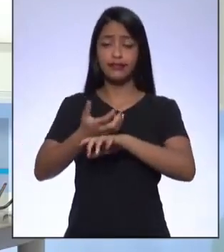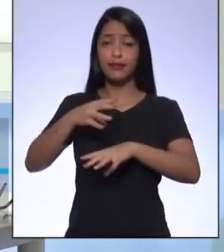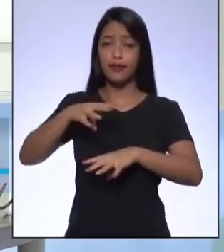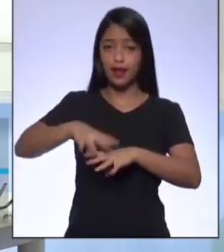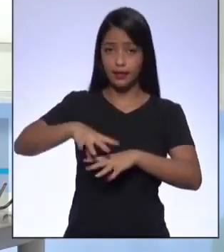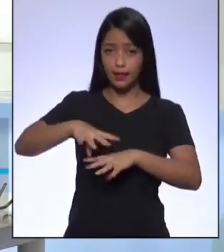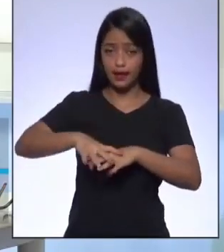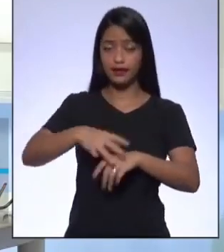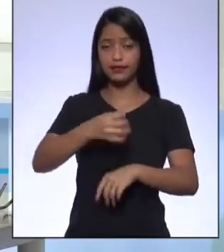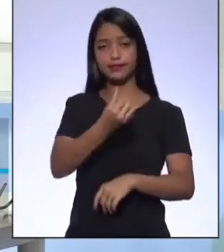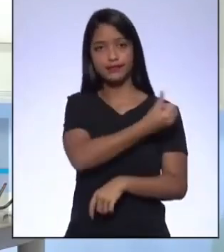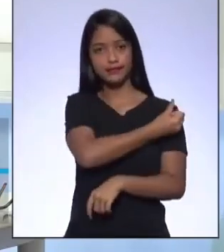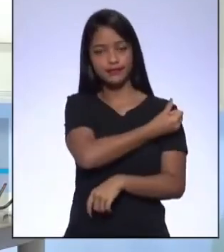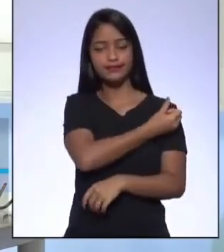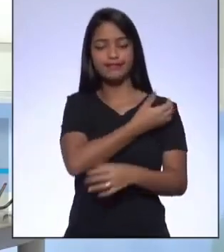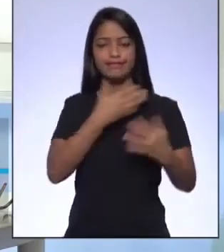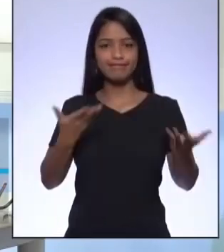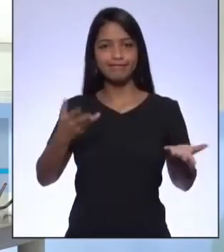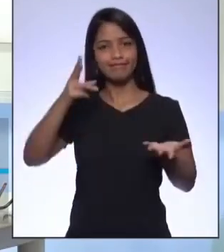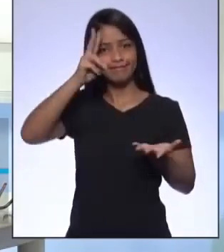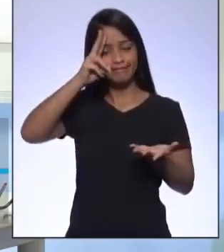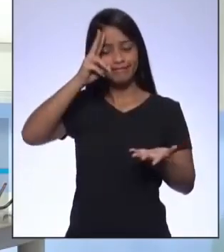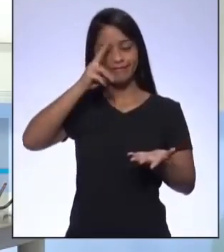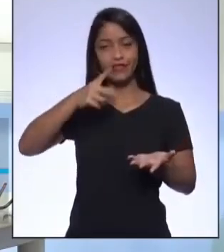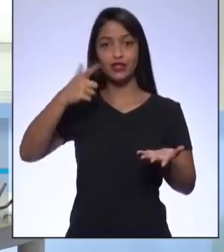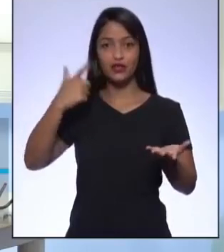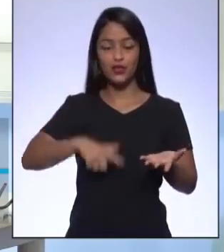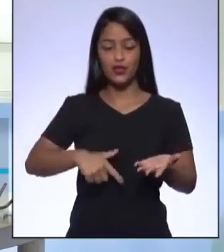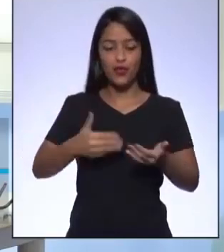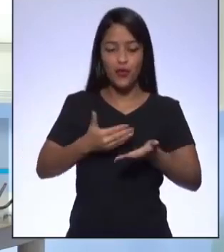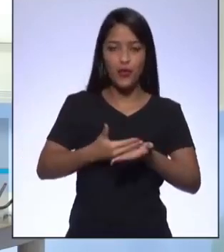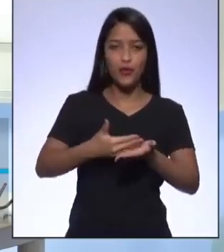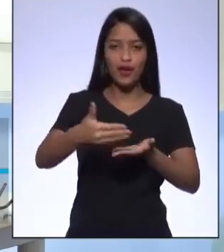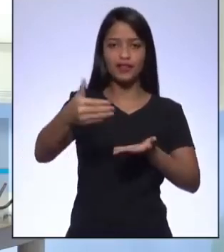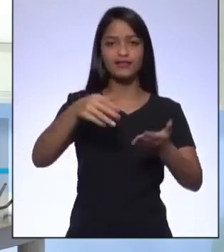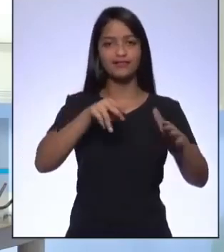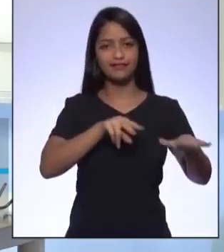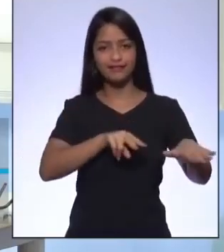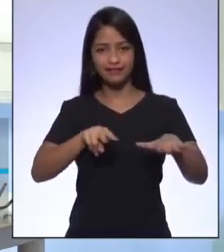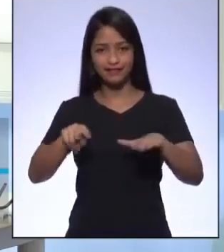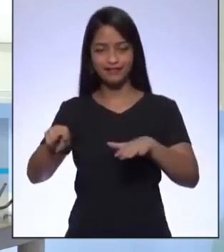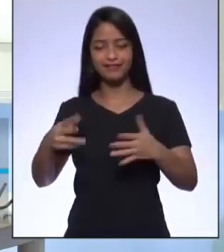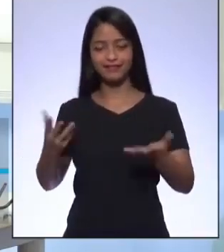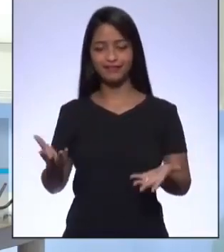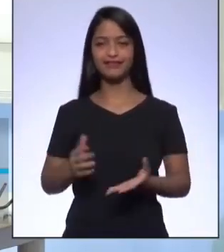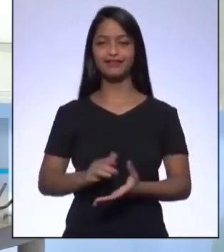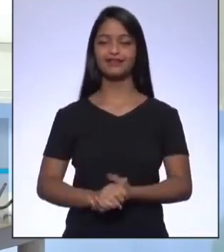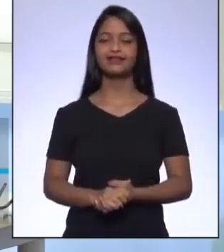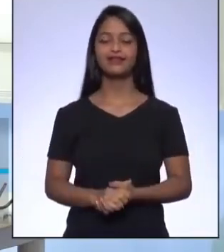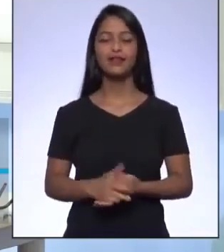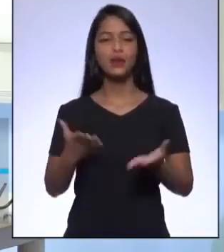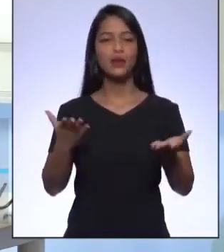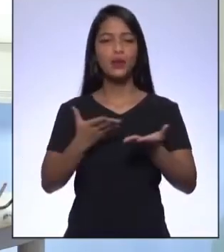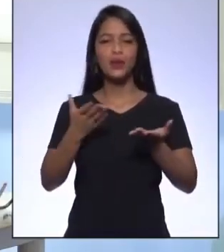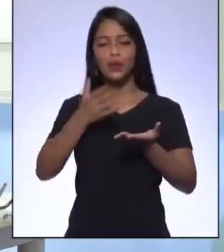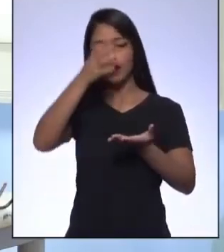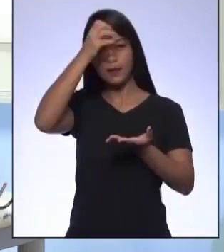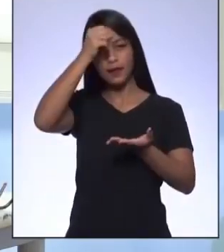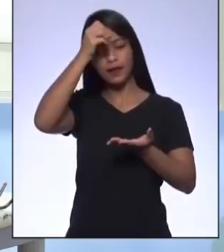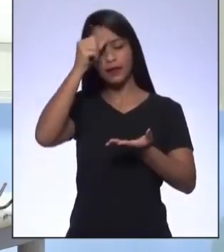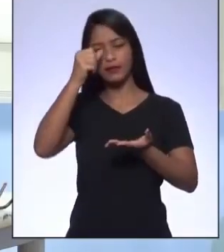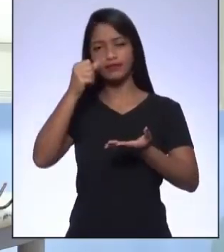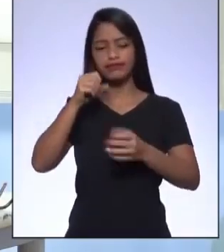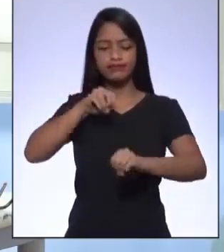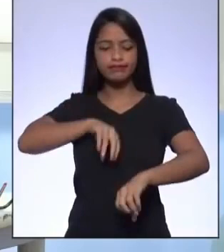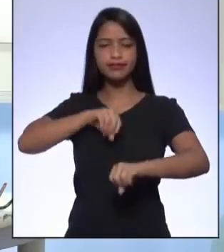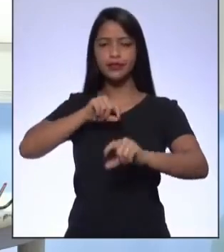fundamental. Segunda-feira, mais uma semana que a gente começa aí, e vamos trabalhar hoje